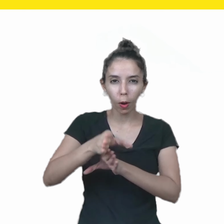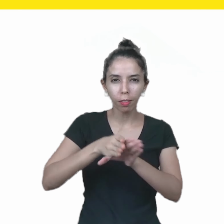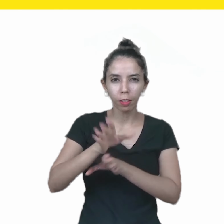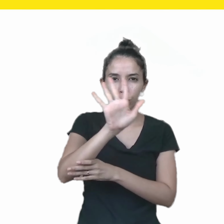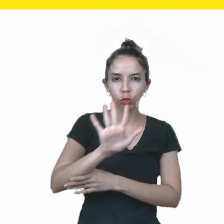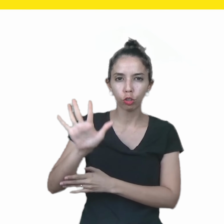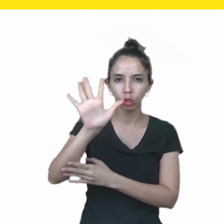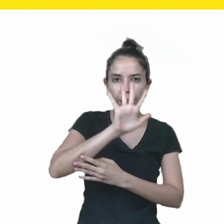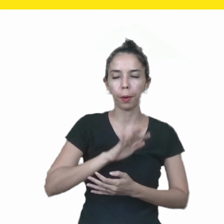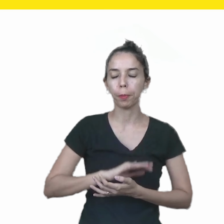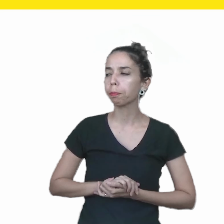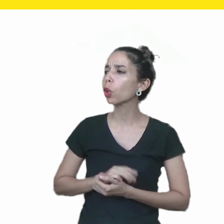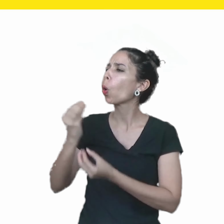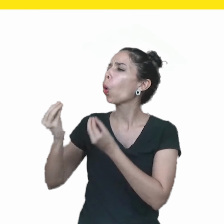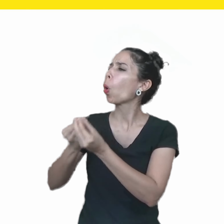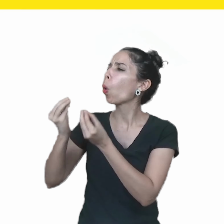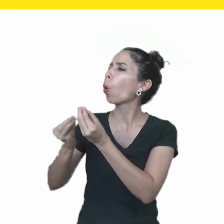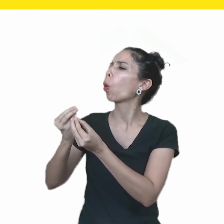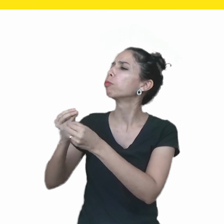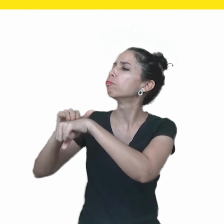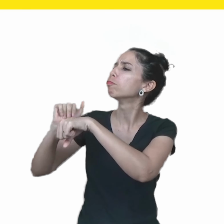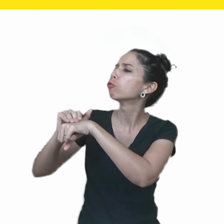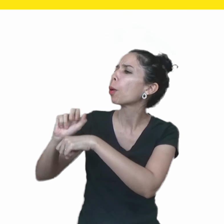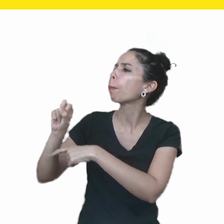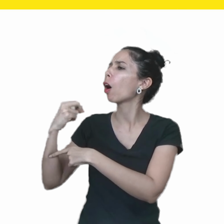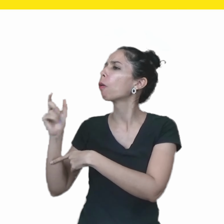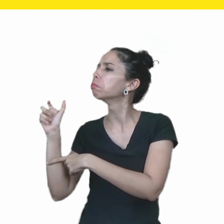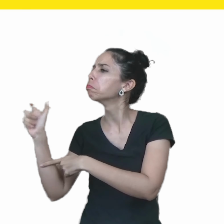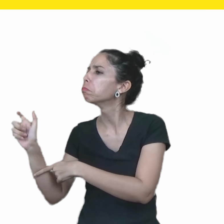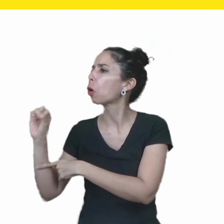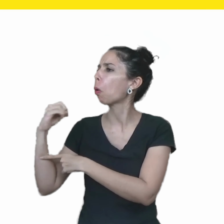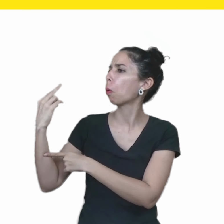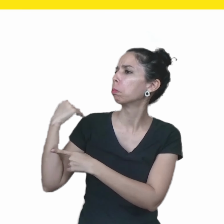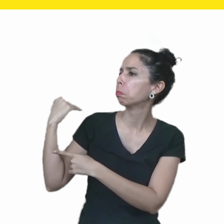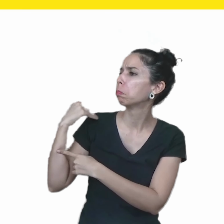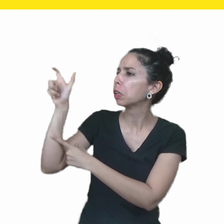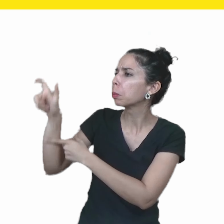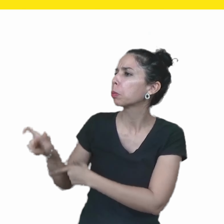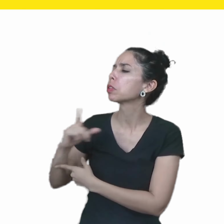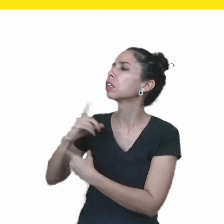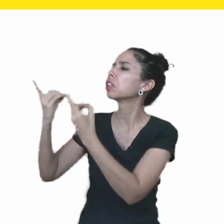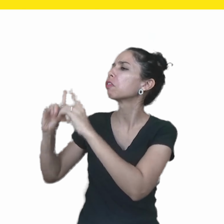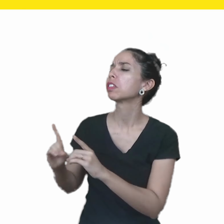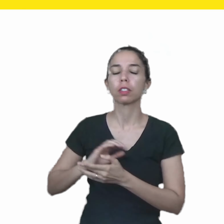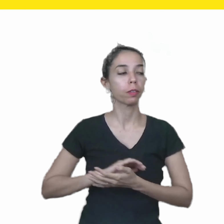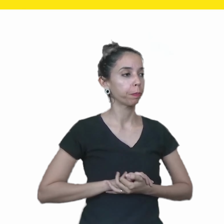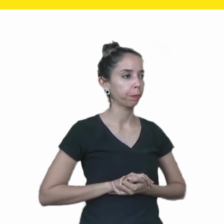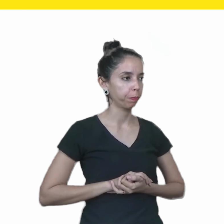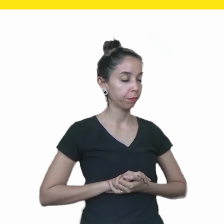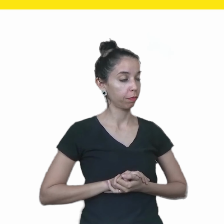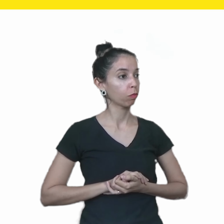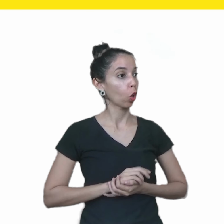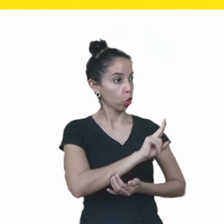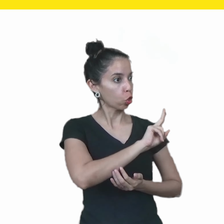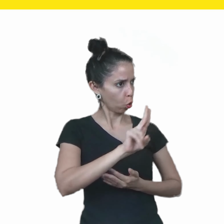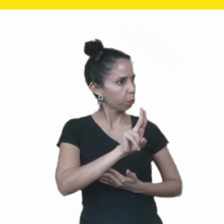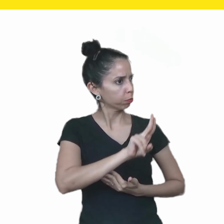Orientações amplas Como chamar, abordar ou se referir a uma pessoa com deficiência?